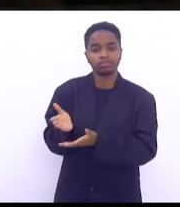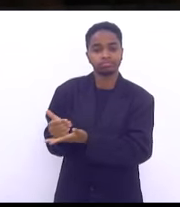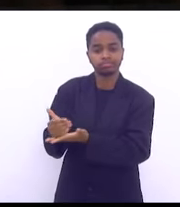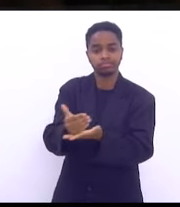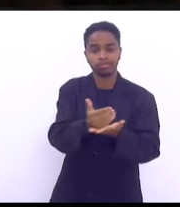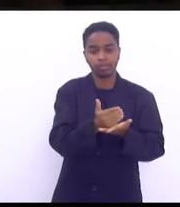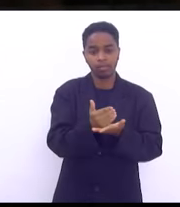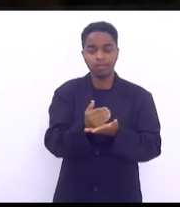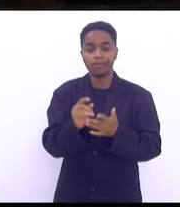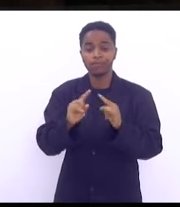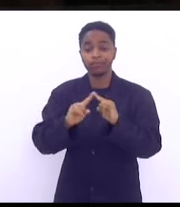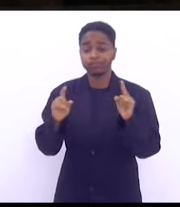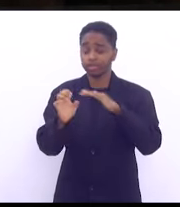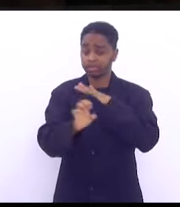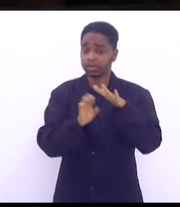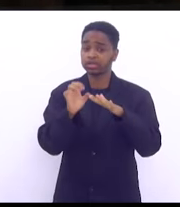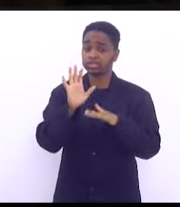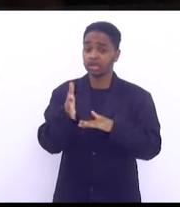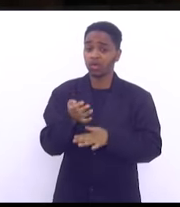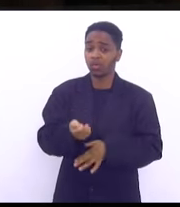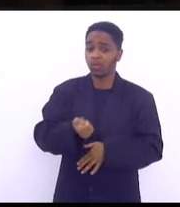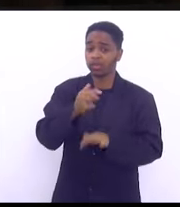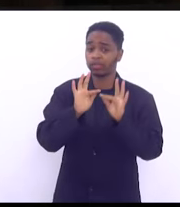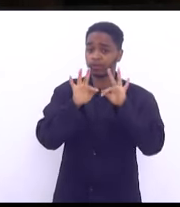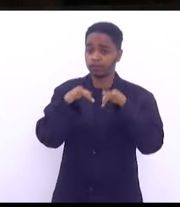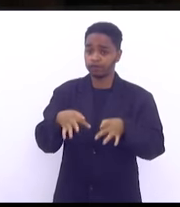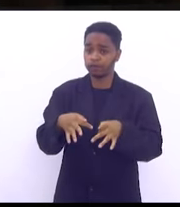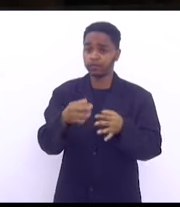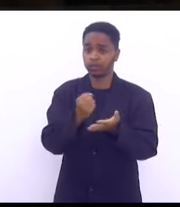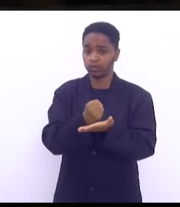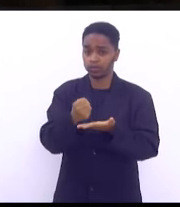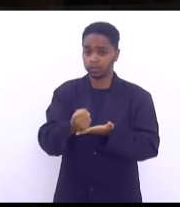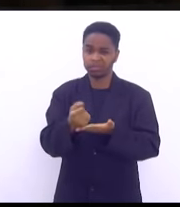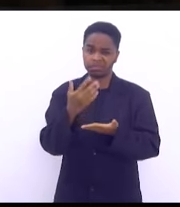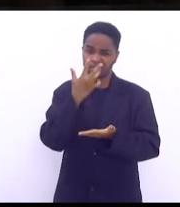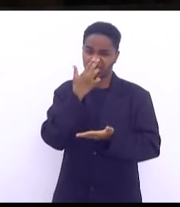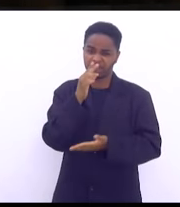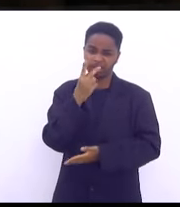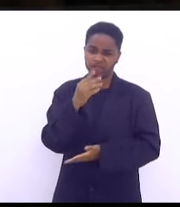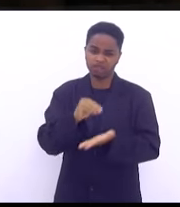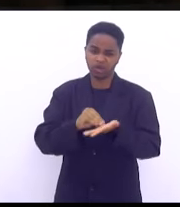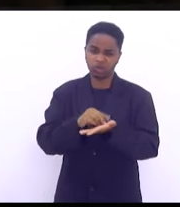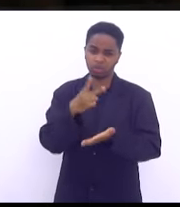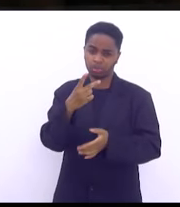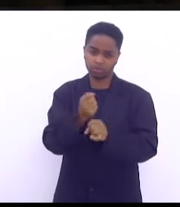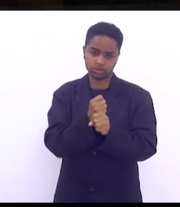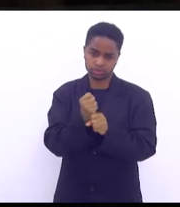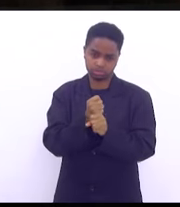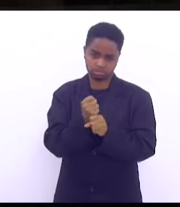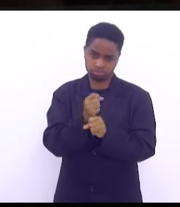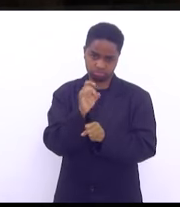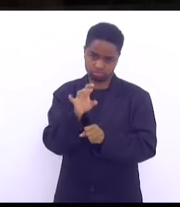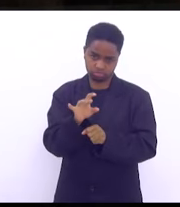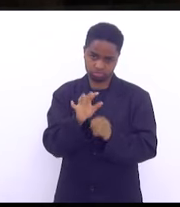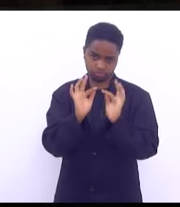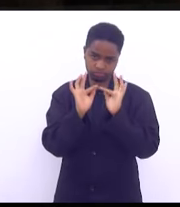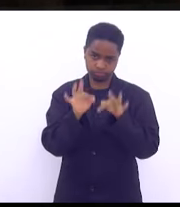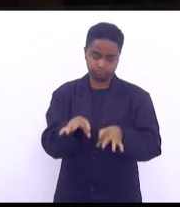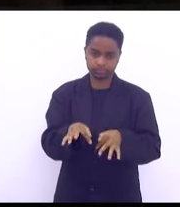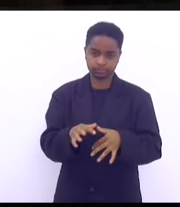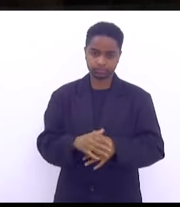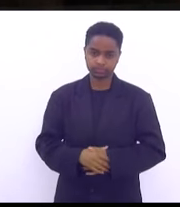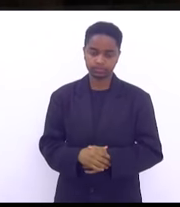uma concessão que já está no fim de linha. Salvo erro de memória, deve faltar uns 2 anos para acabar